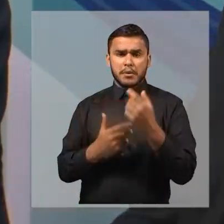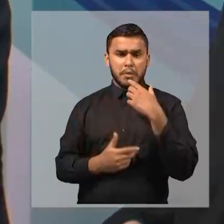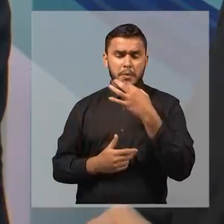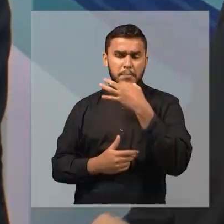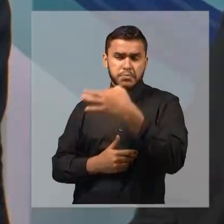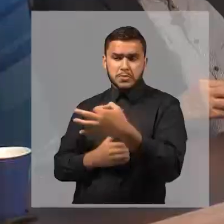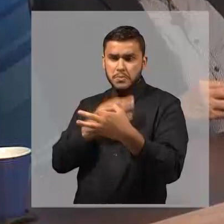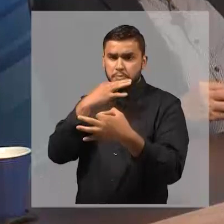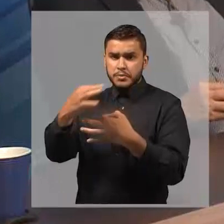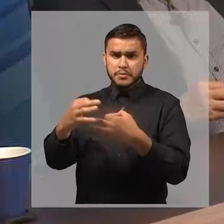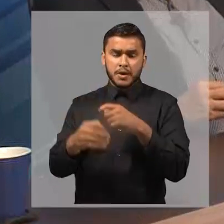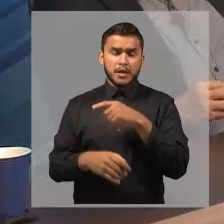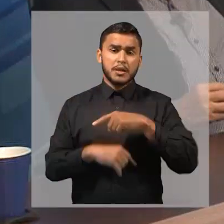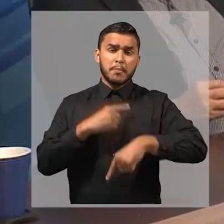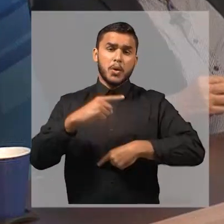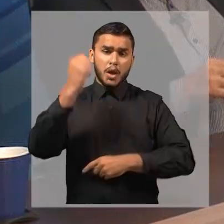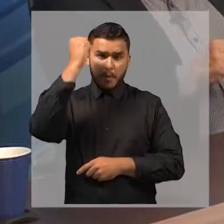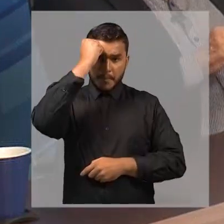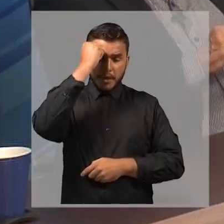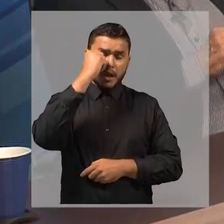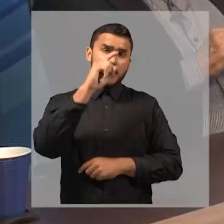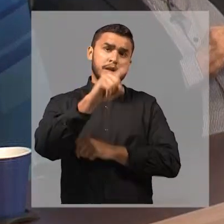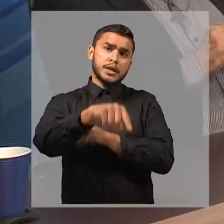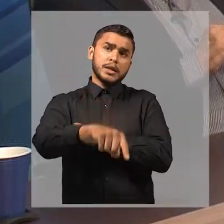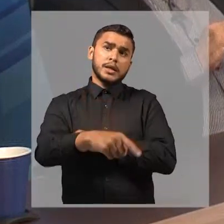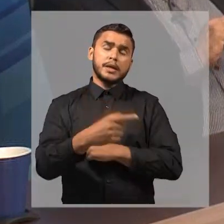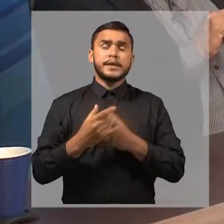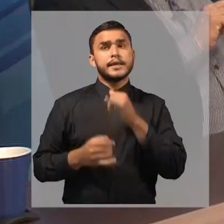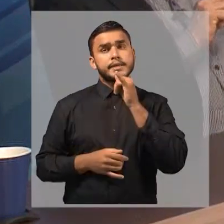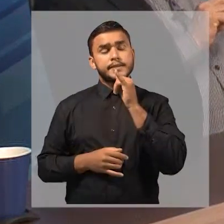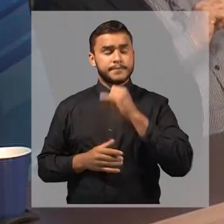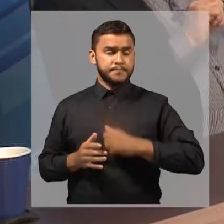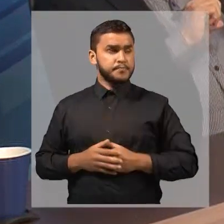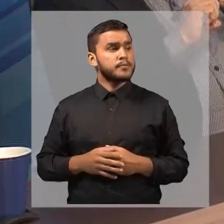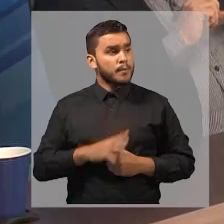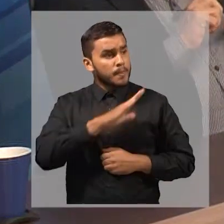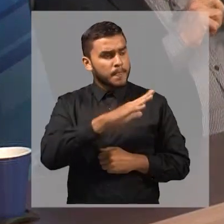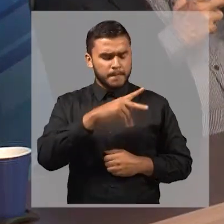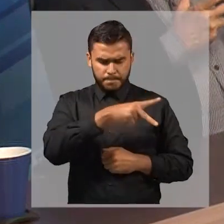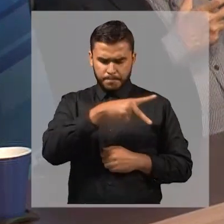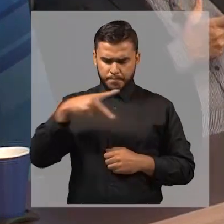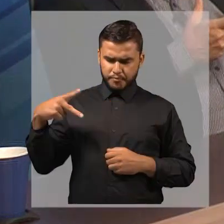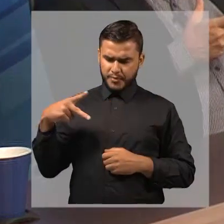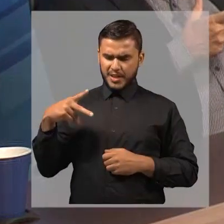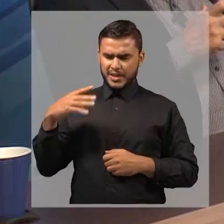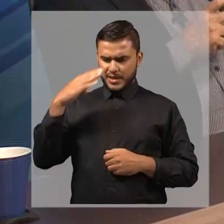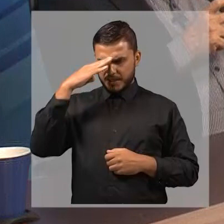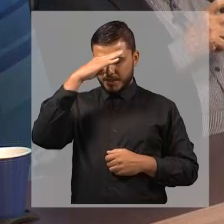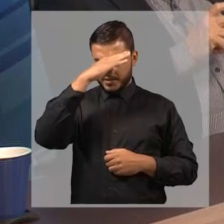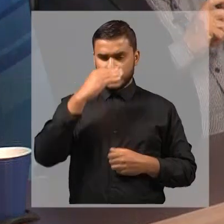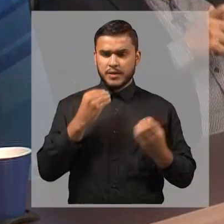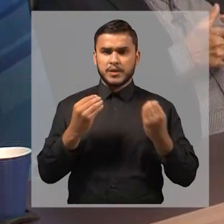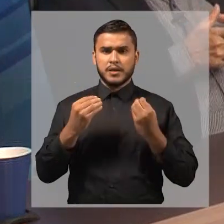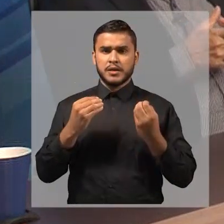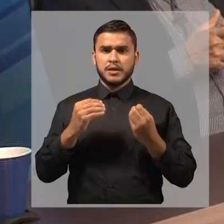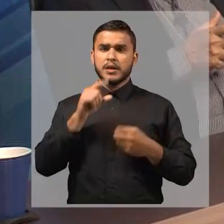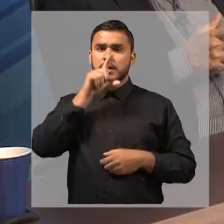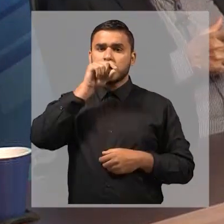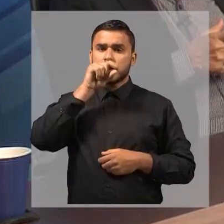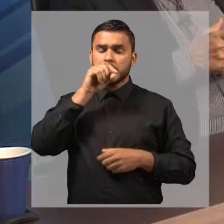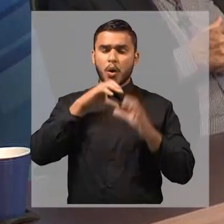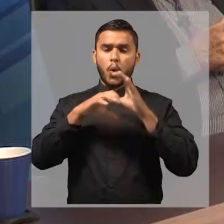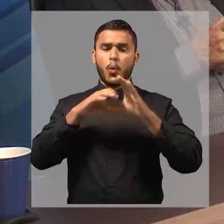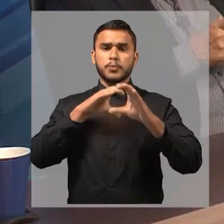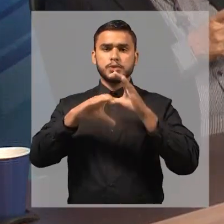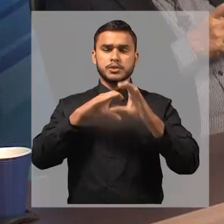Então, diz uma coisa, por exemplo, como é que um presidente ele consegue